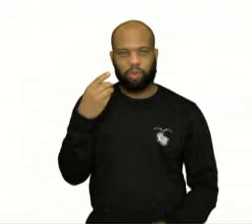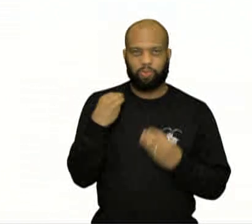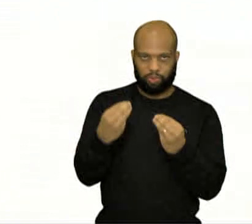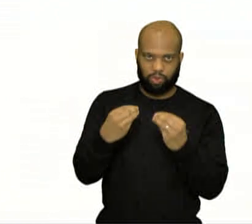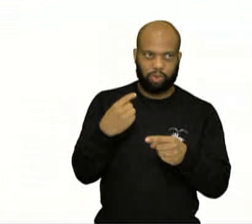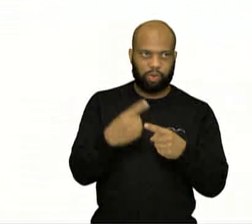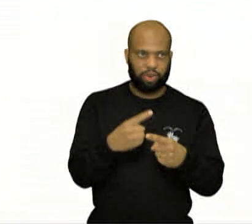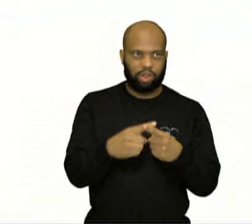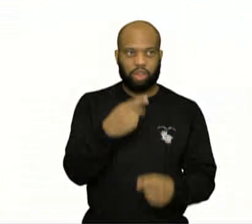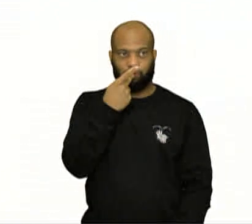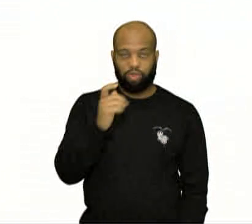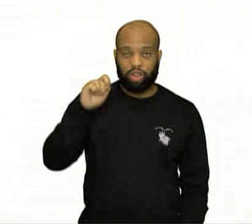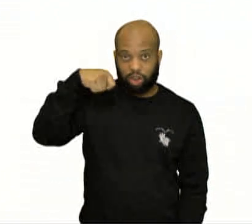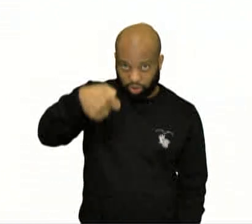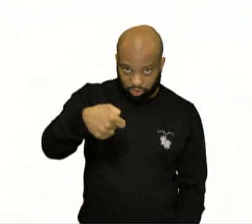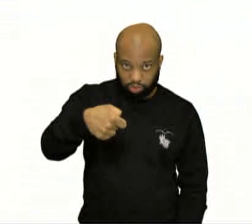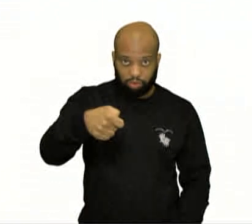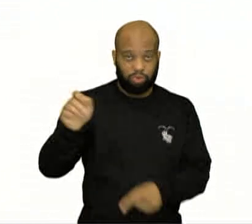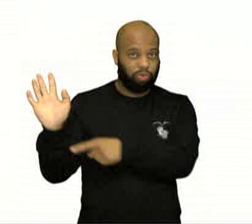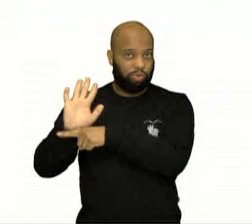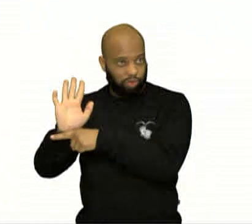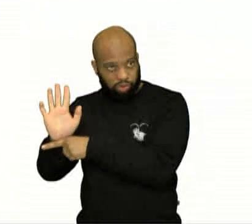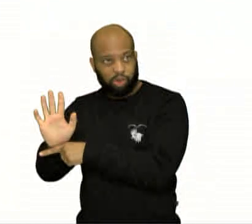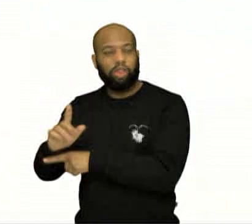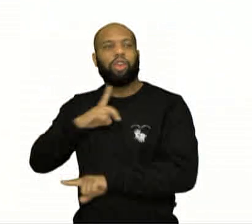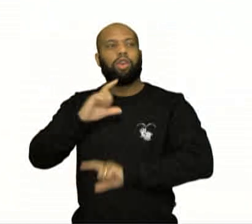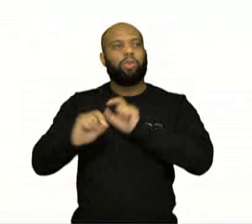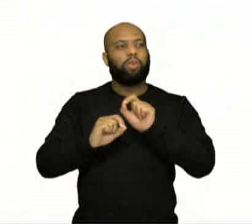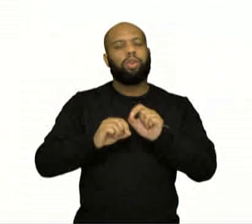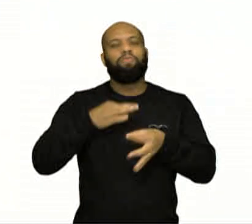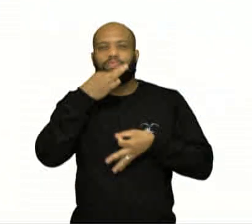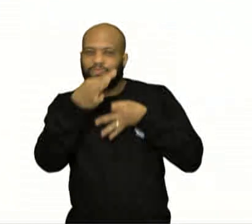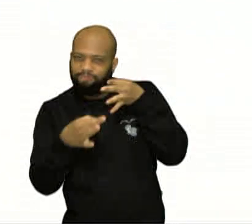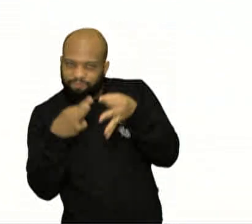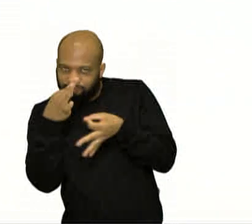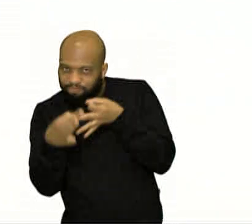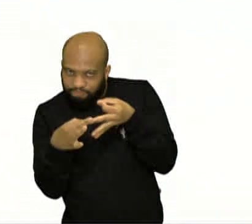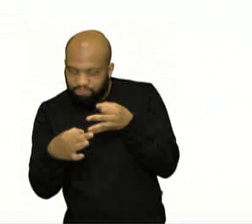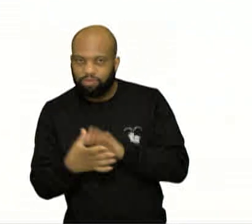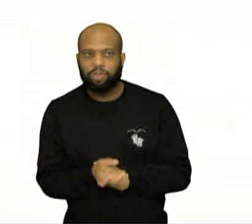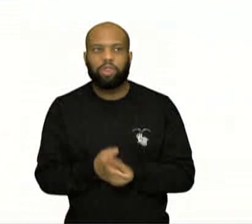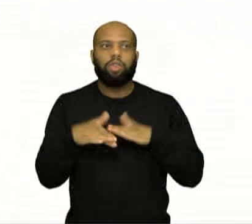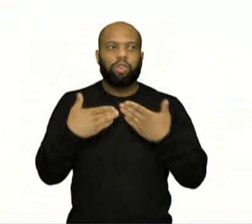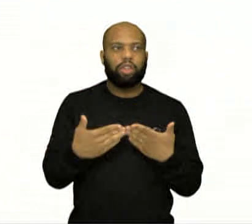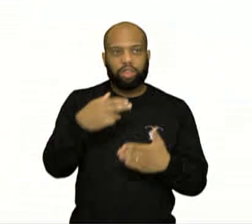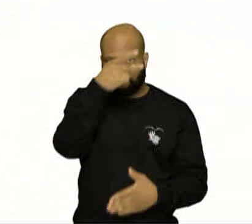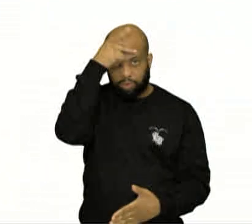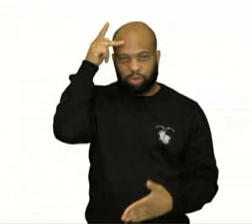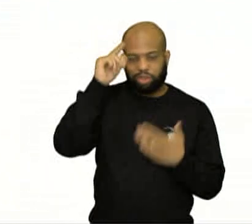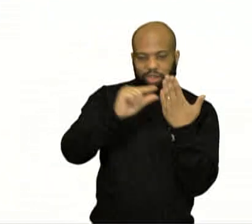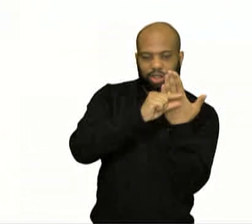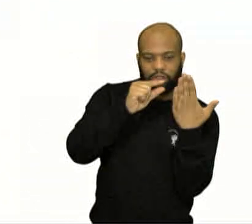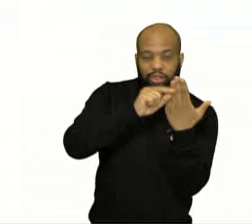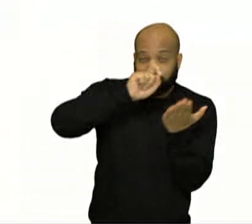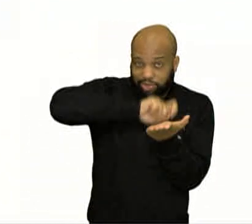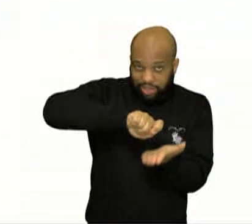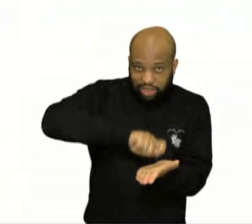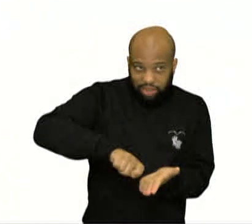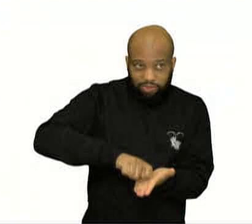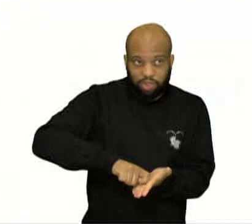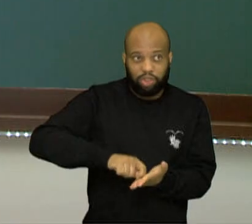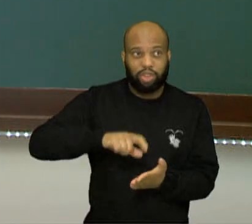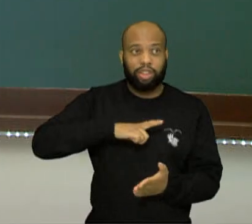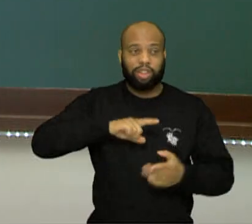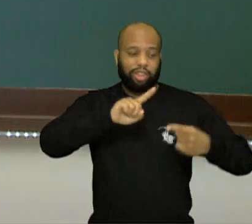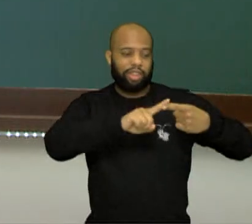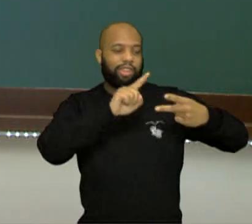além de falar do filme, traz opinião. Quando o autor aqui da resenha fala